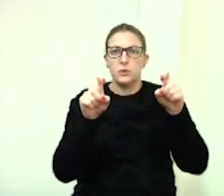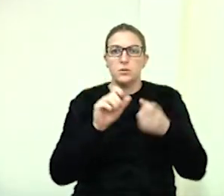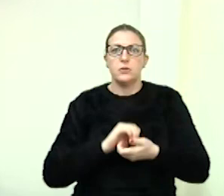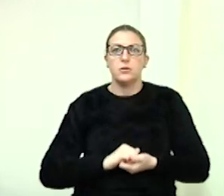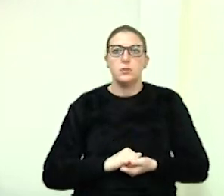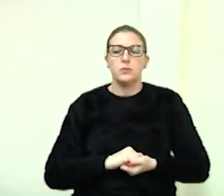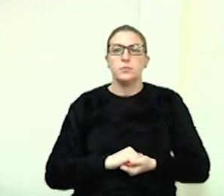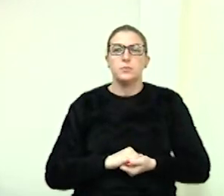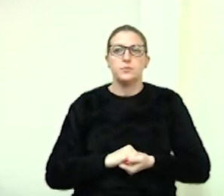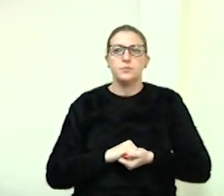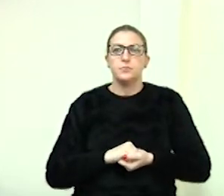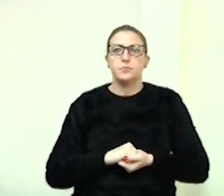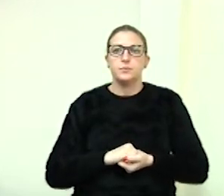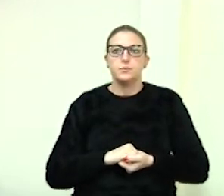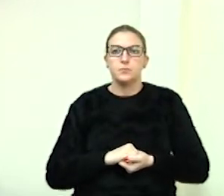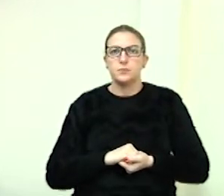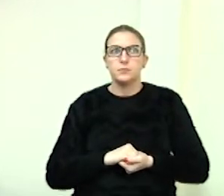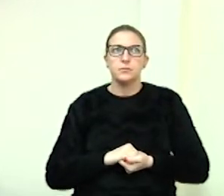No sistema.